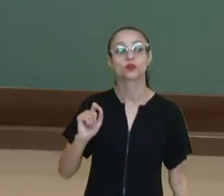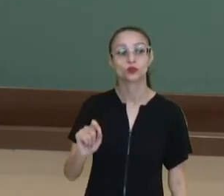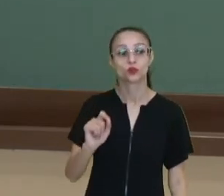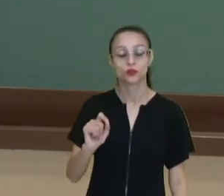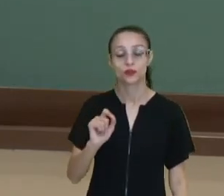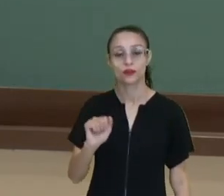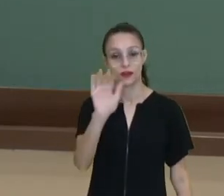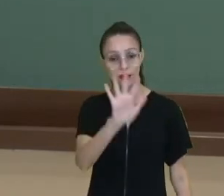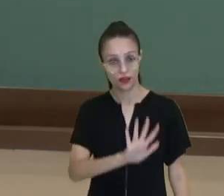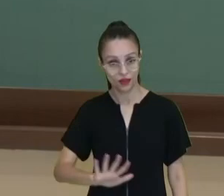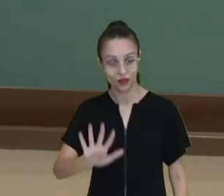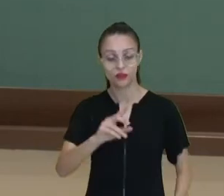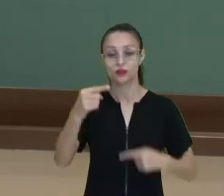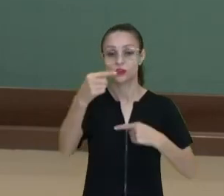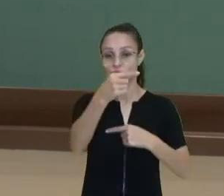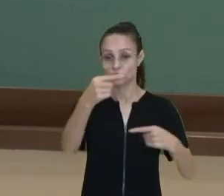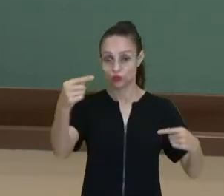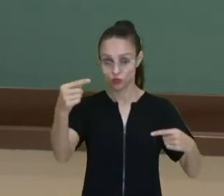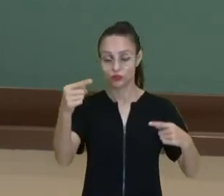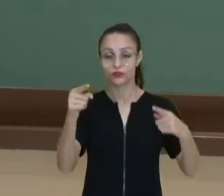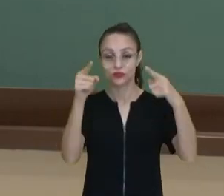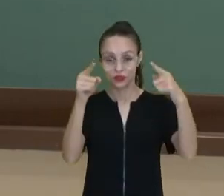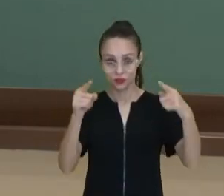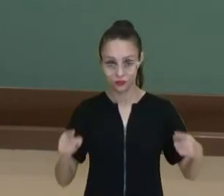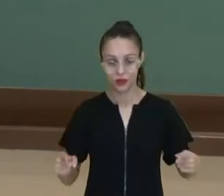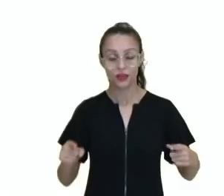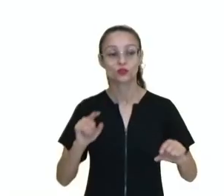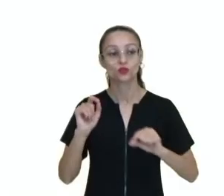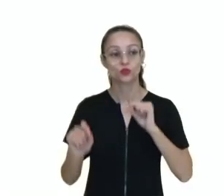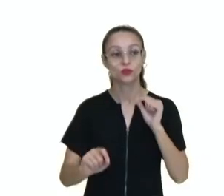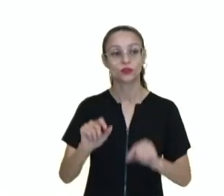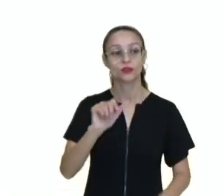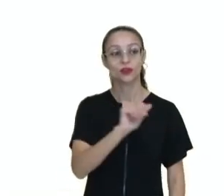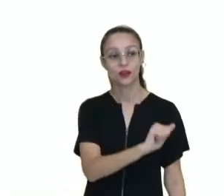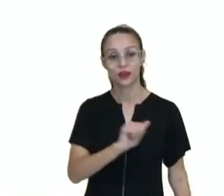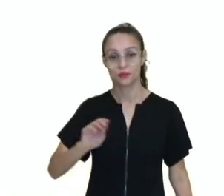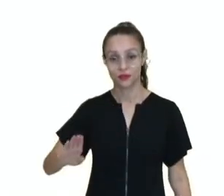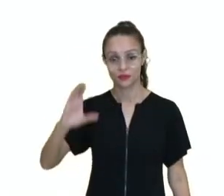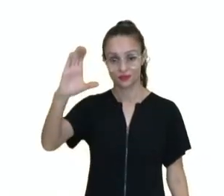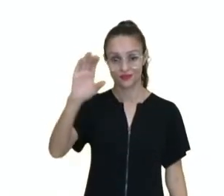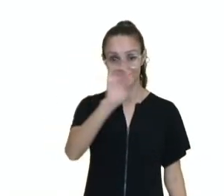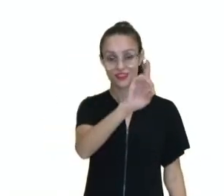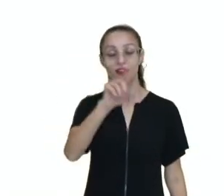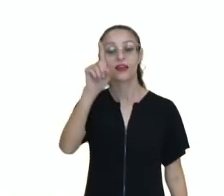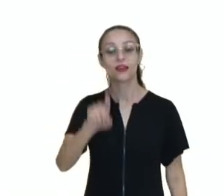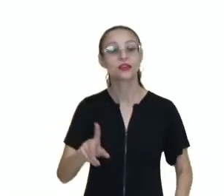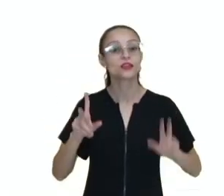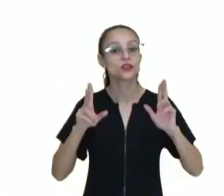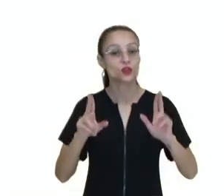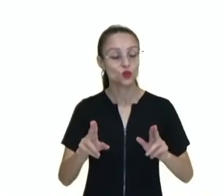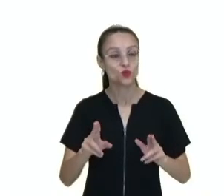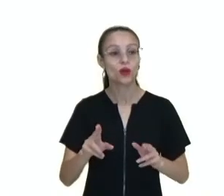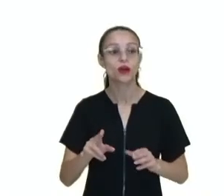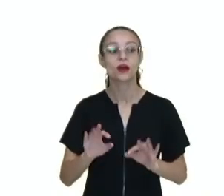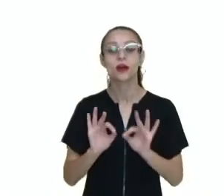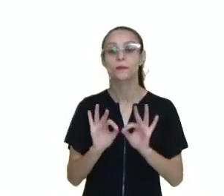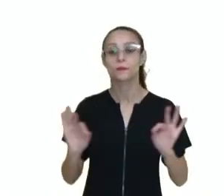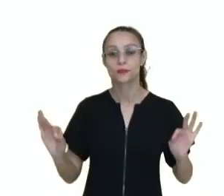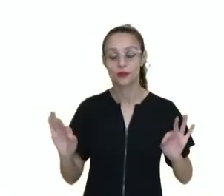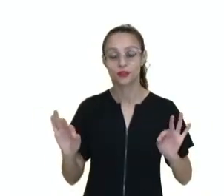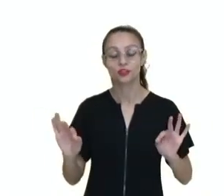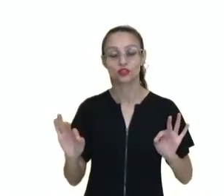a área do trapézio abcd esse primeiro trapézio ele vai ser igual a medida